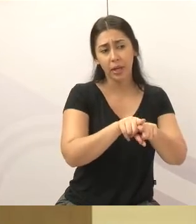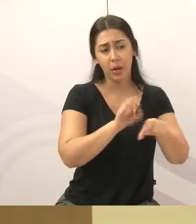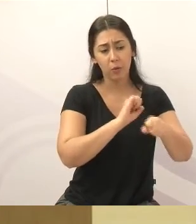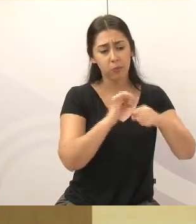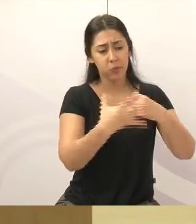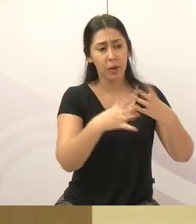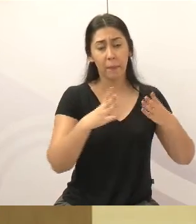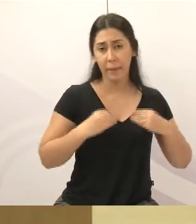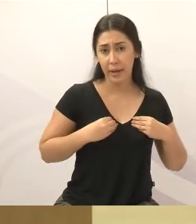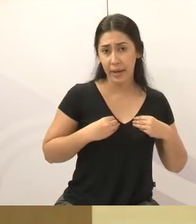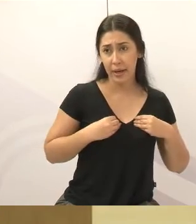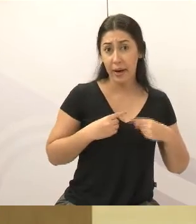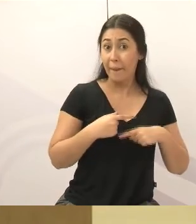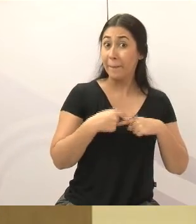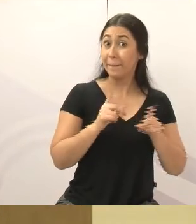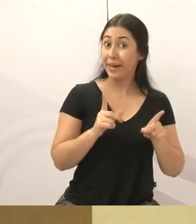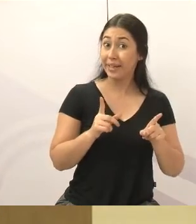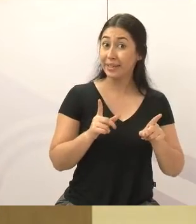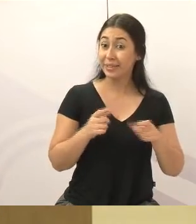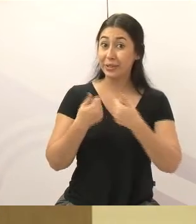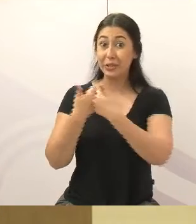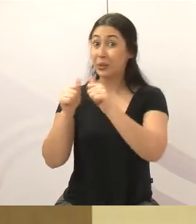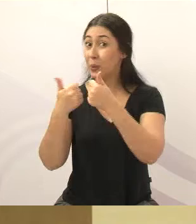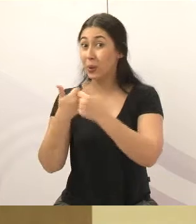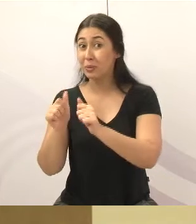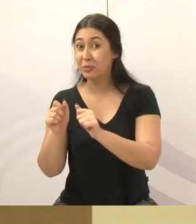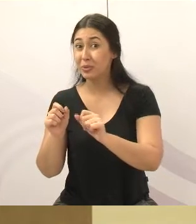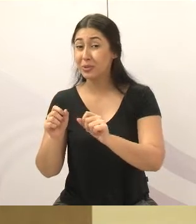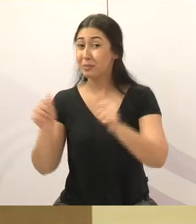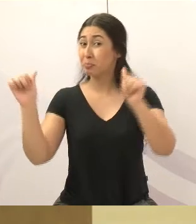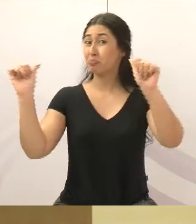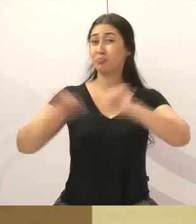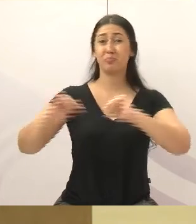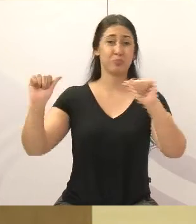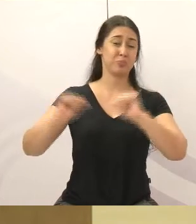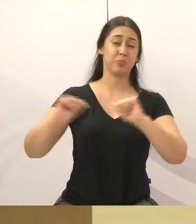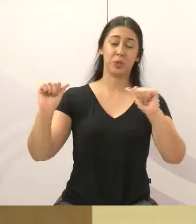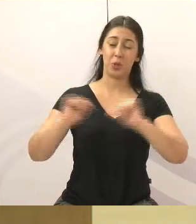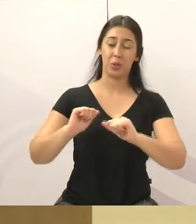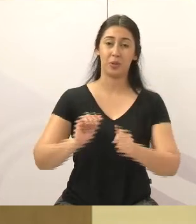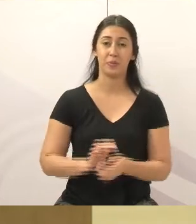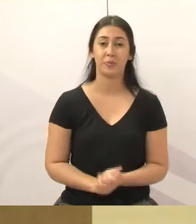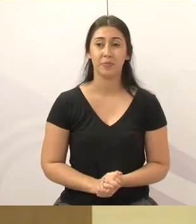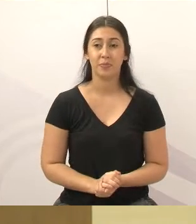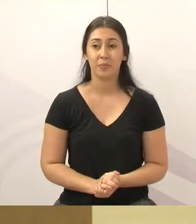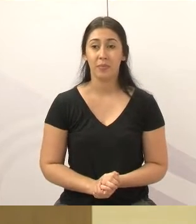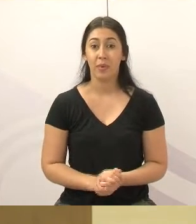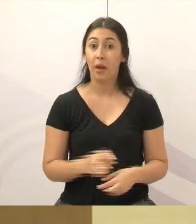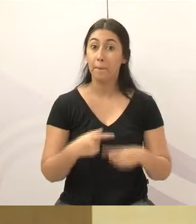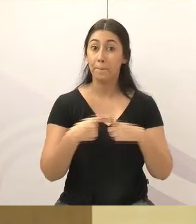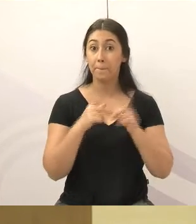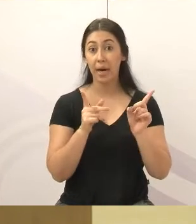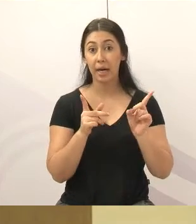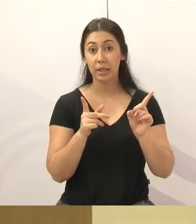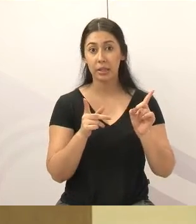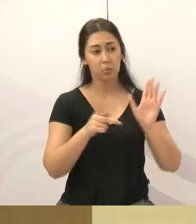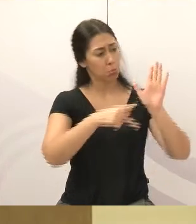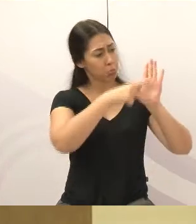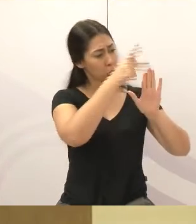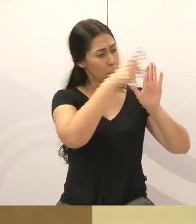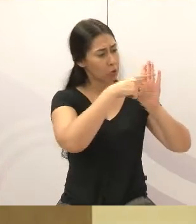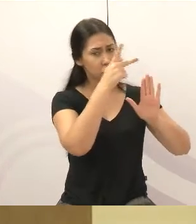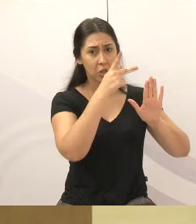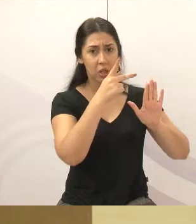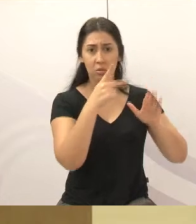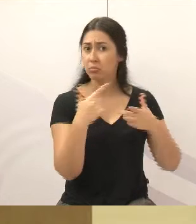até em maior velocidade dentro do transporte coletivo urbano. E aqui não tem ainda essa previsão de